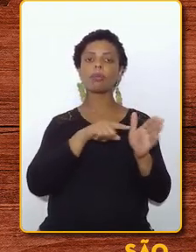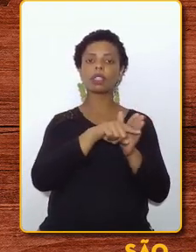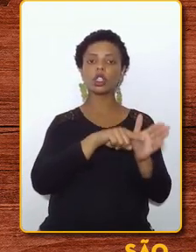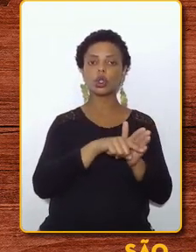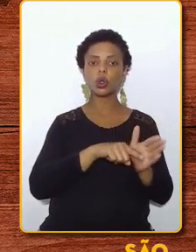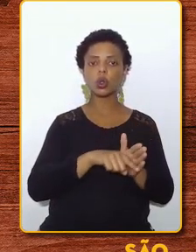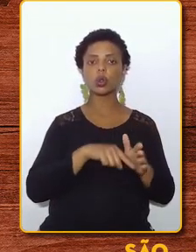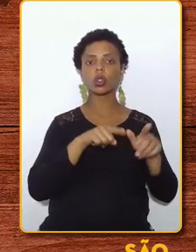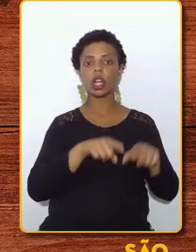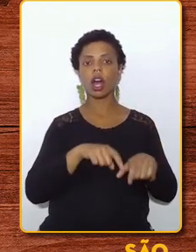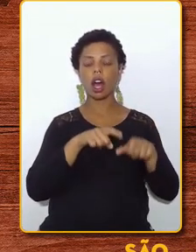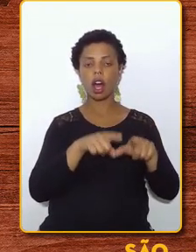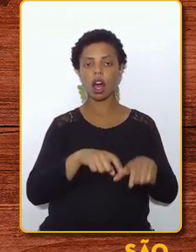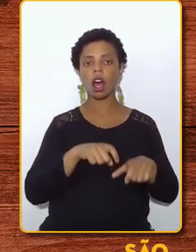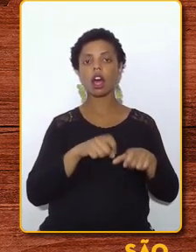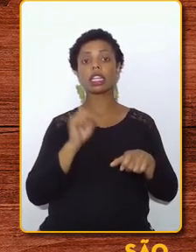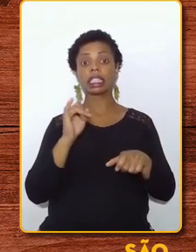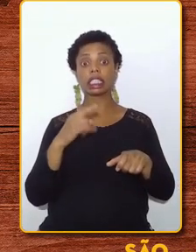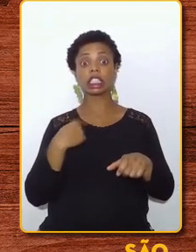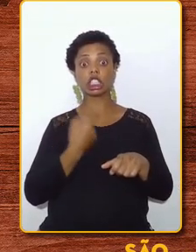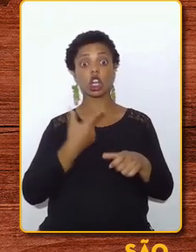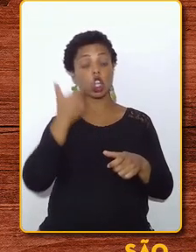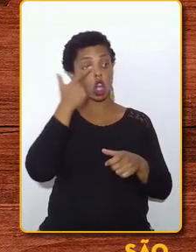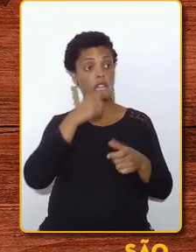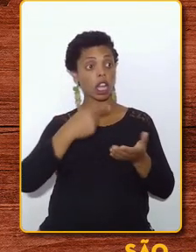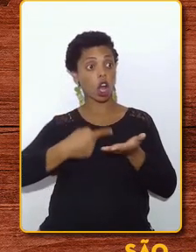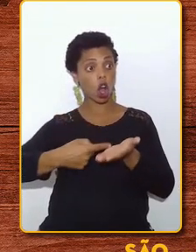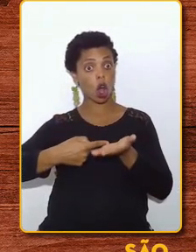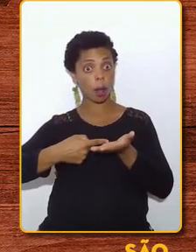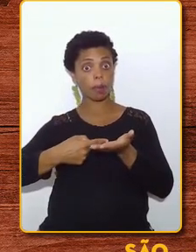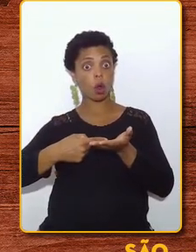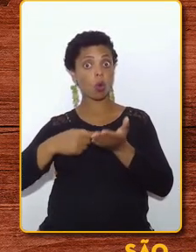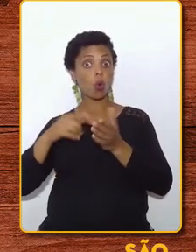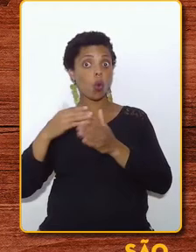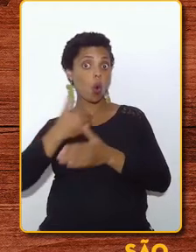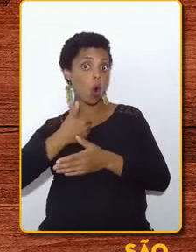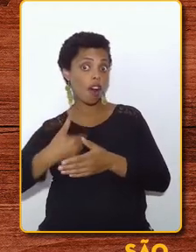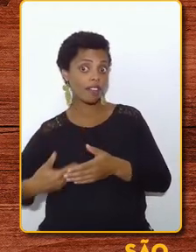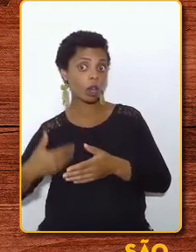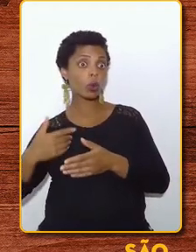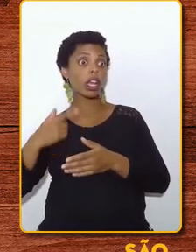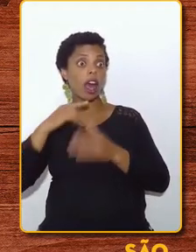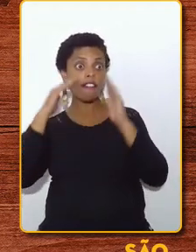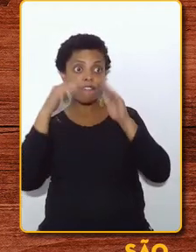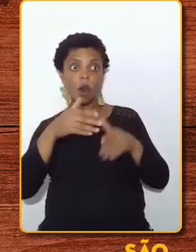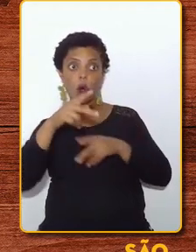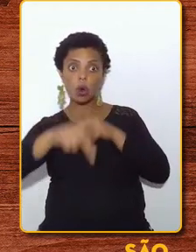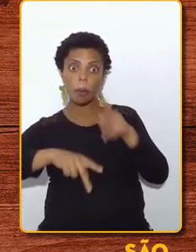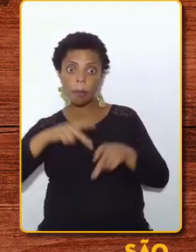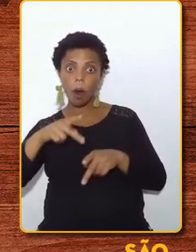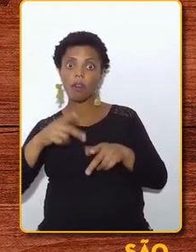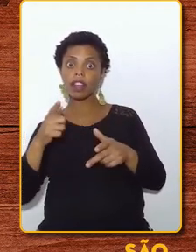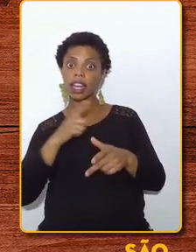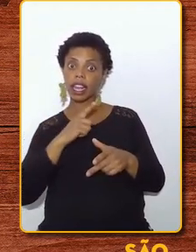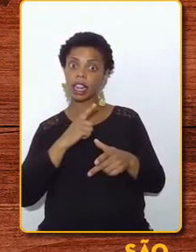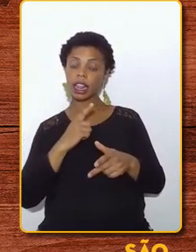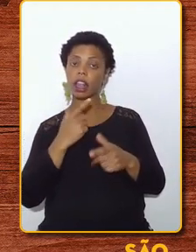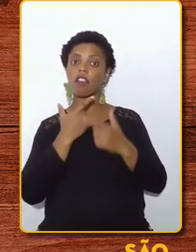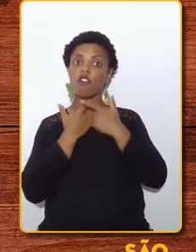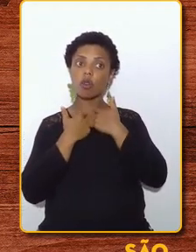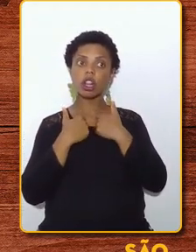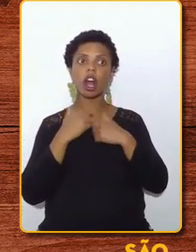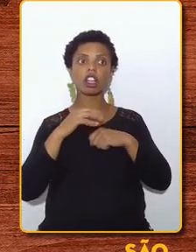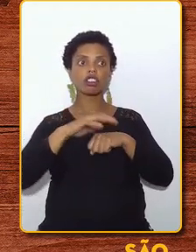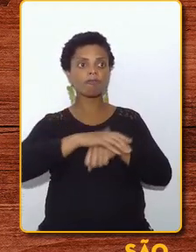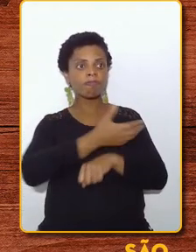tivermos isso combinado com um governo popular que tem uma perspectiva de ir democratizando terra e política pública, eu não